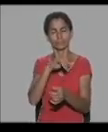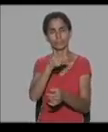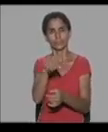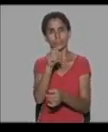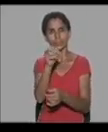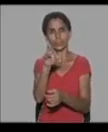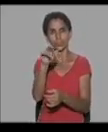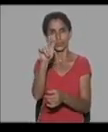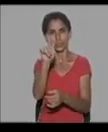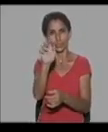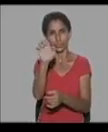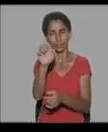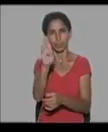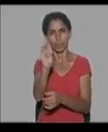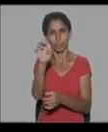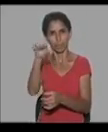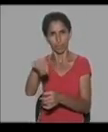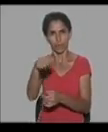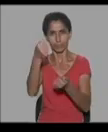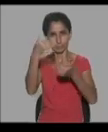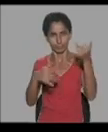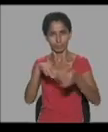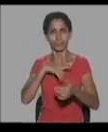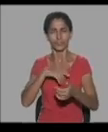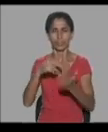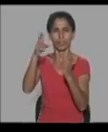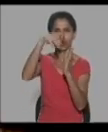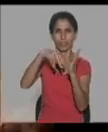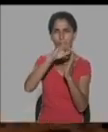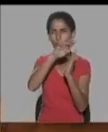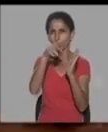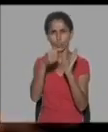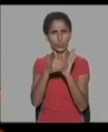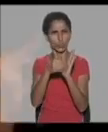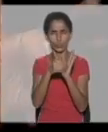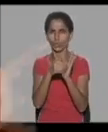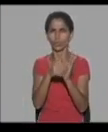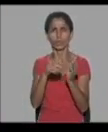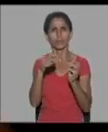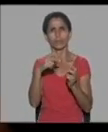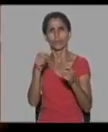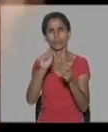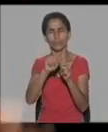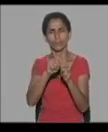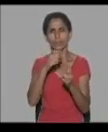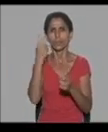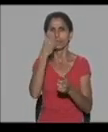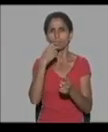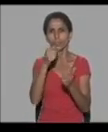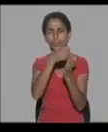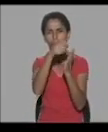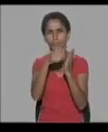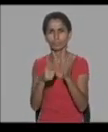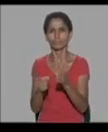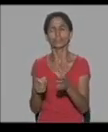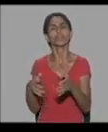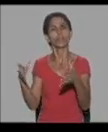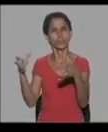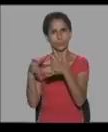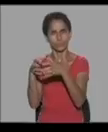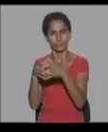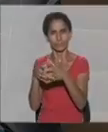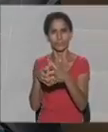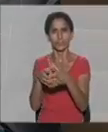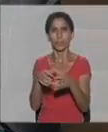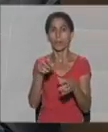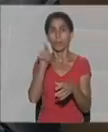gente lá lia de tudo, né? A gente lia o marxismo, lia não sei o quê, fazia música, era um caldeirão também. Seja, o que a